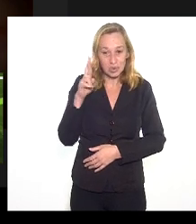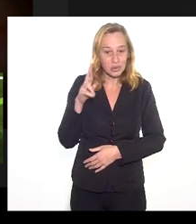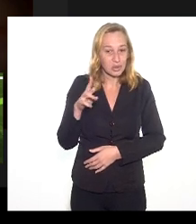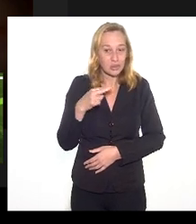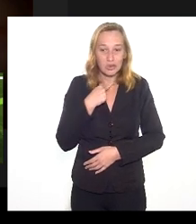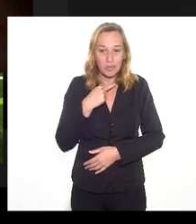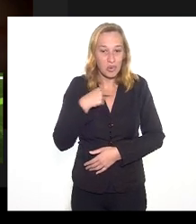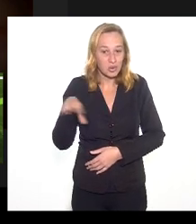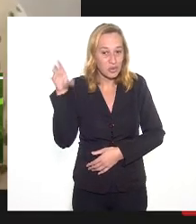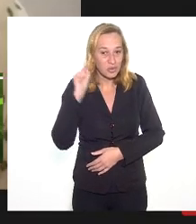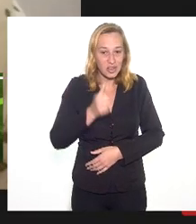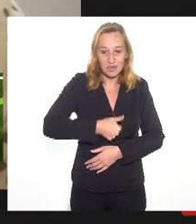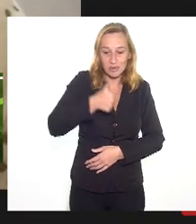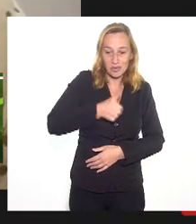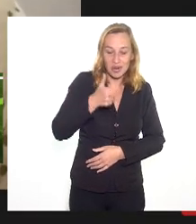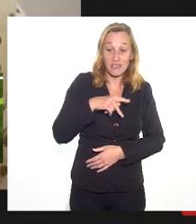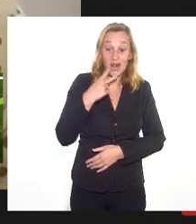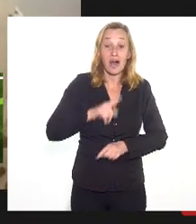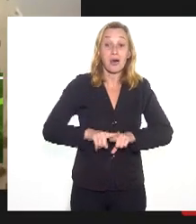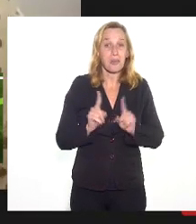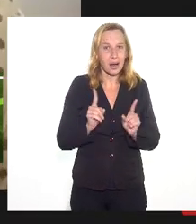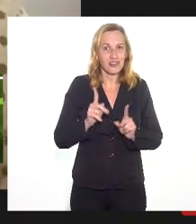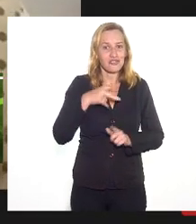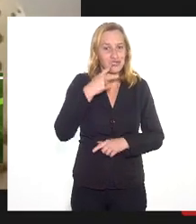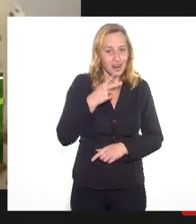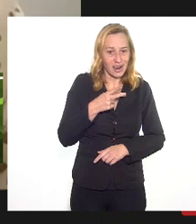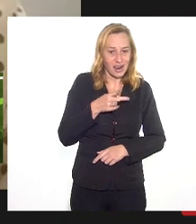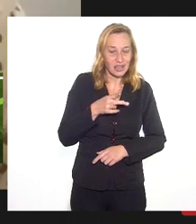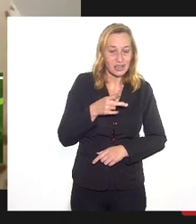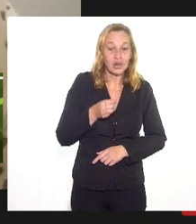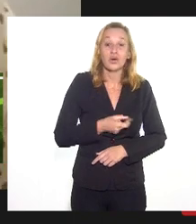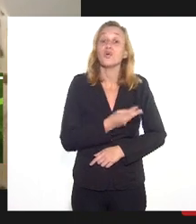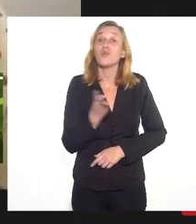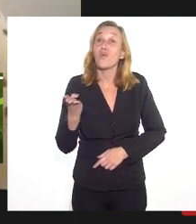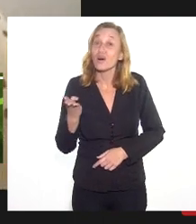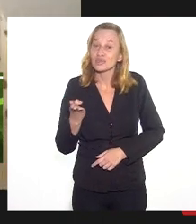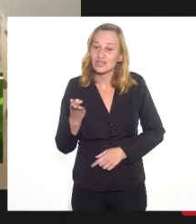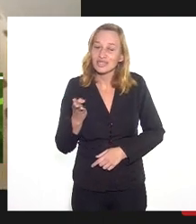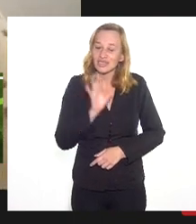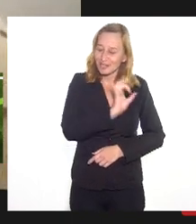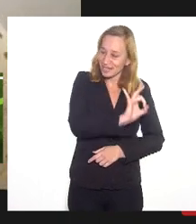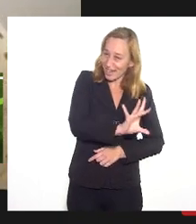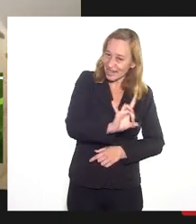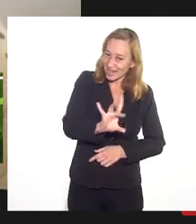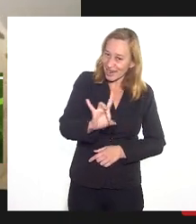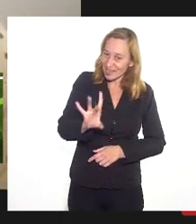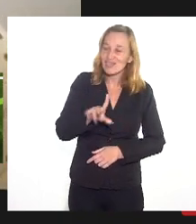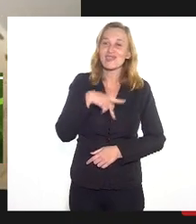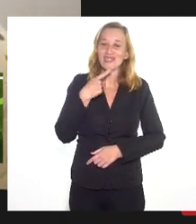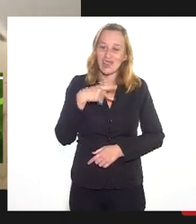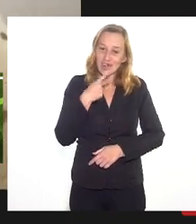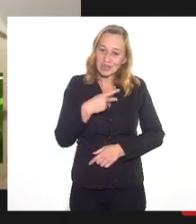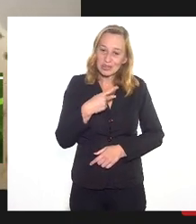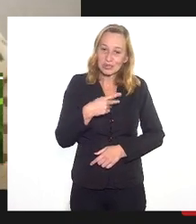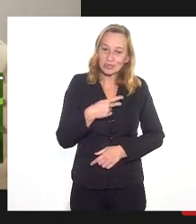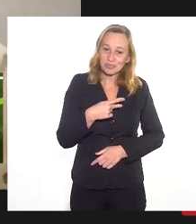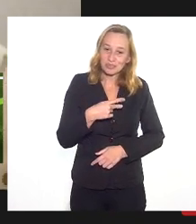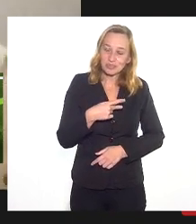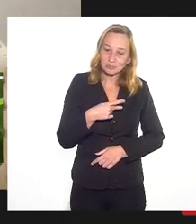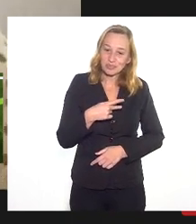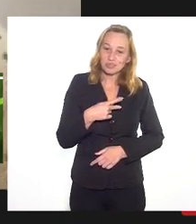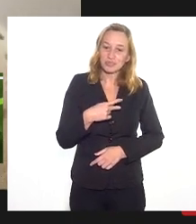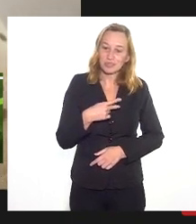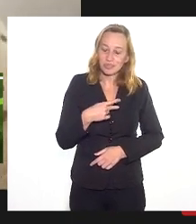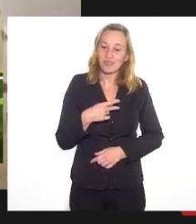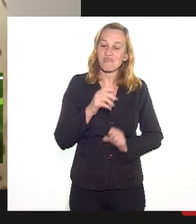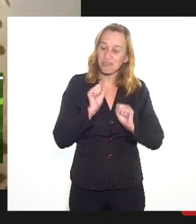as primeiras falas, mas lhe adiantar o quanto que cada um expôs aqui, inclusive os